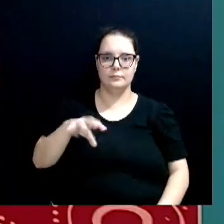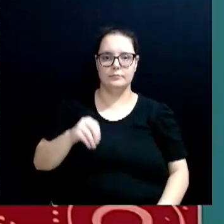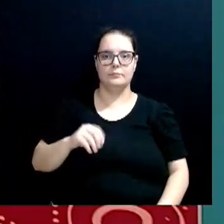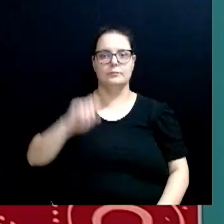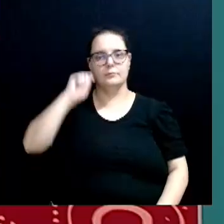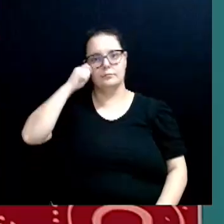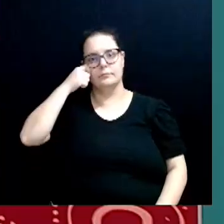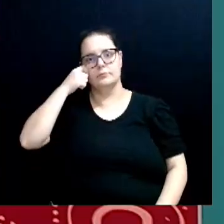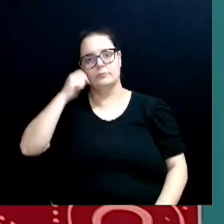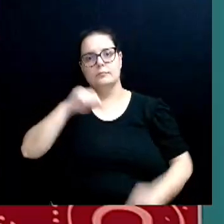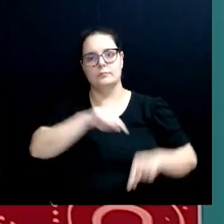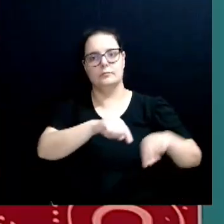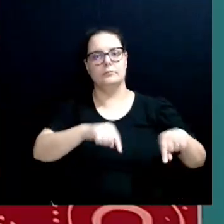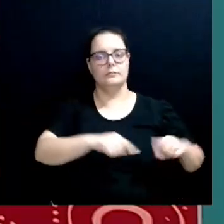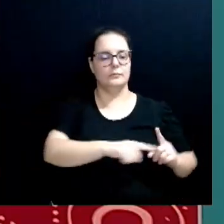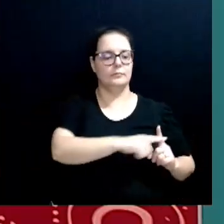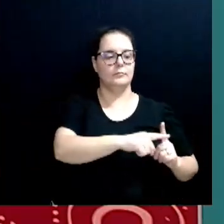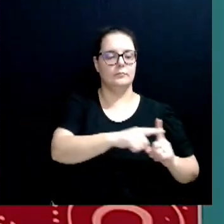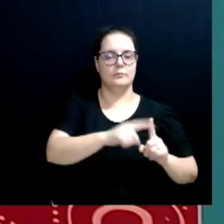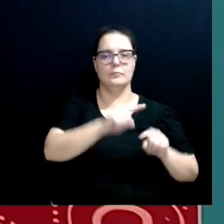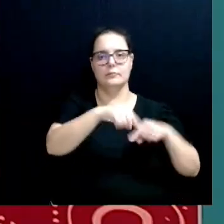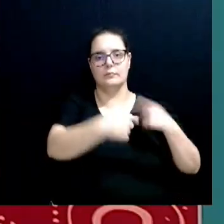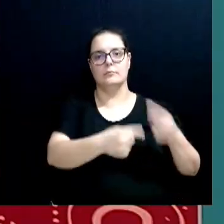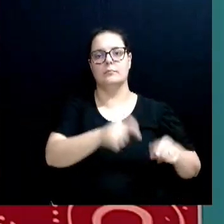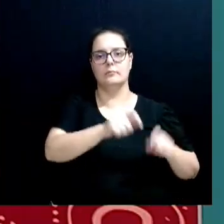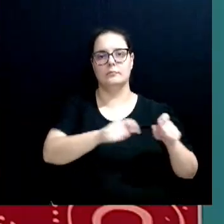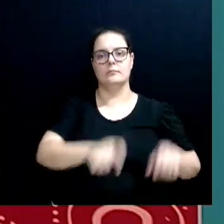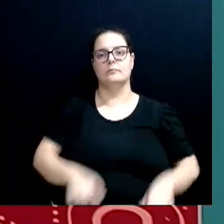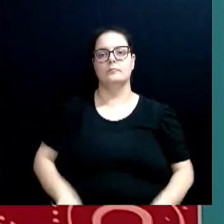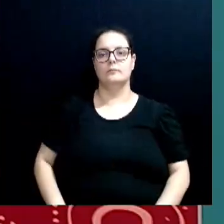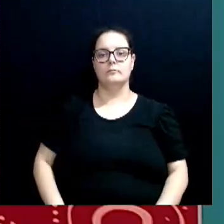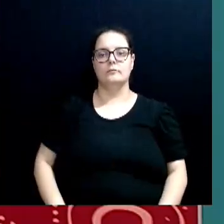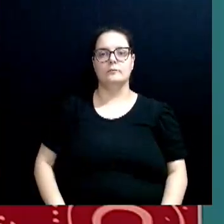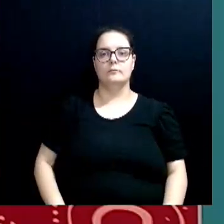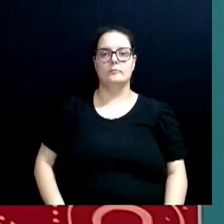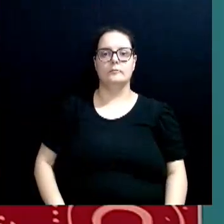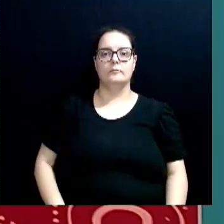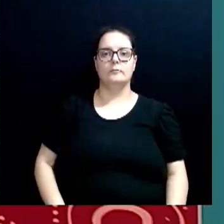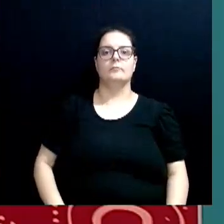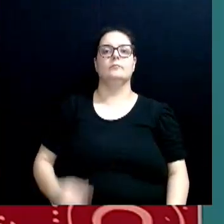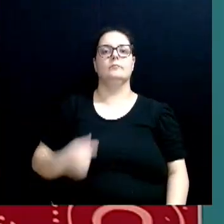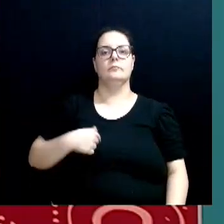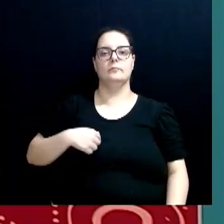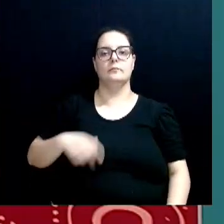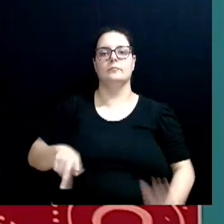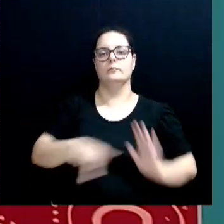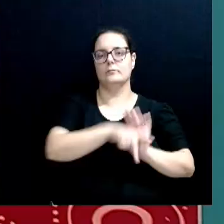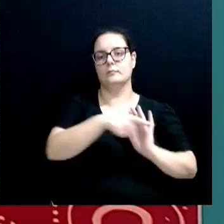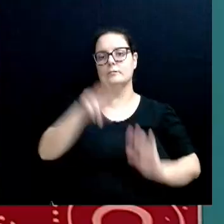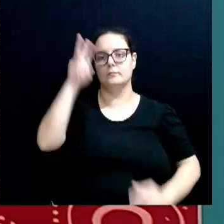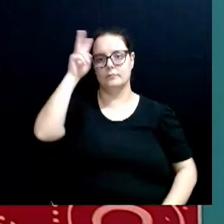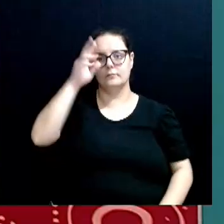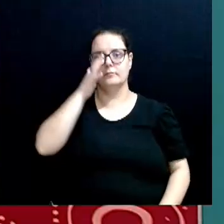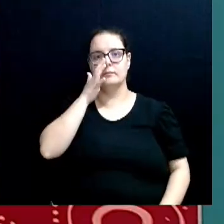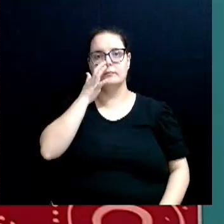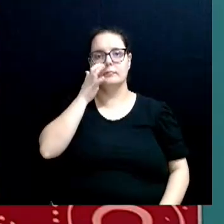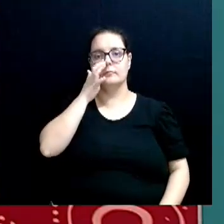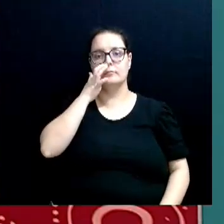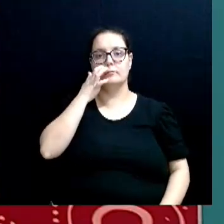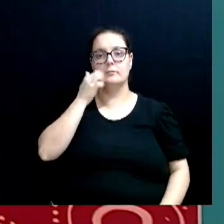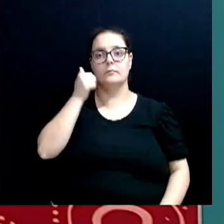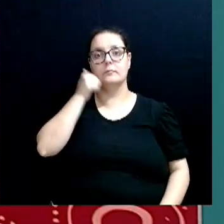para as outras pessoas, né? Então, eu venho dessa história. Eu venho de uma família de mulheres de